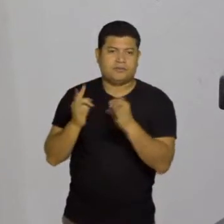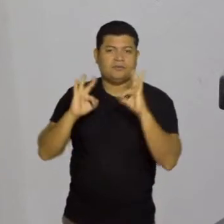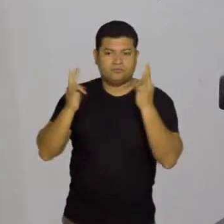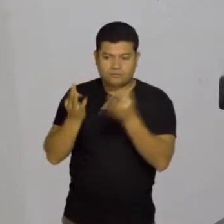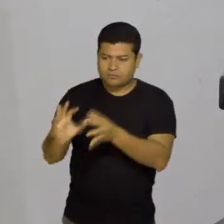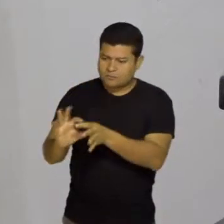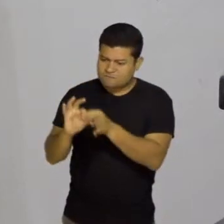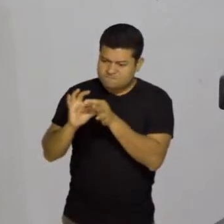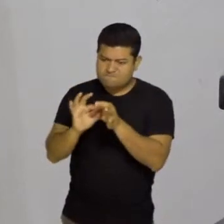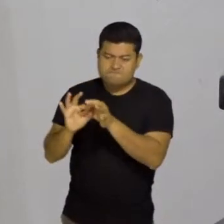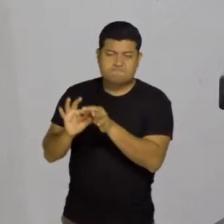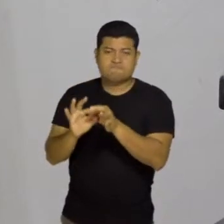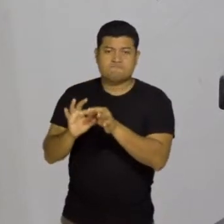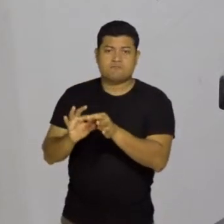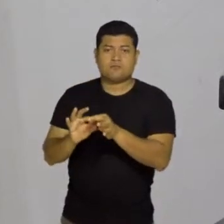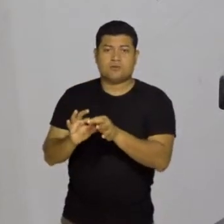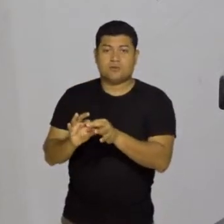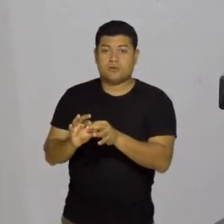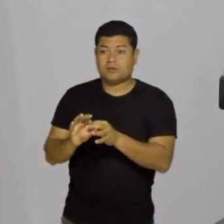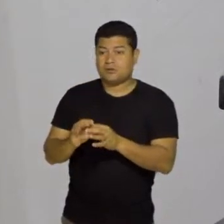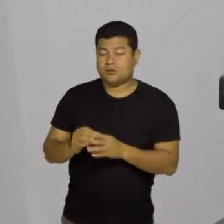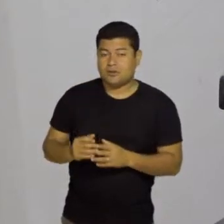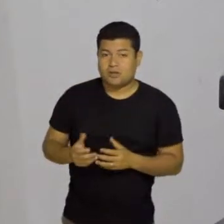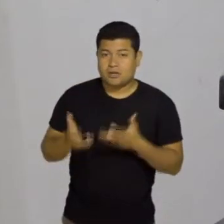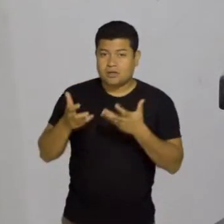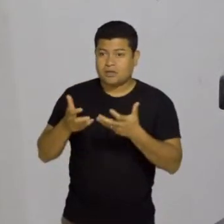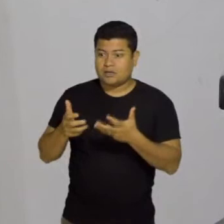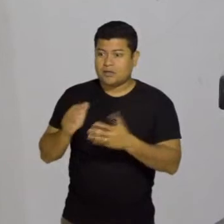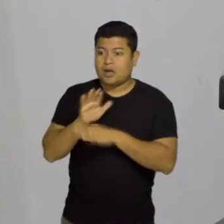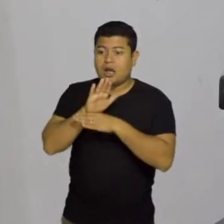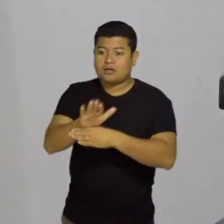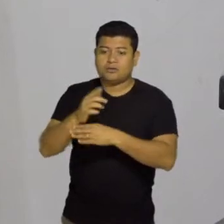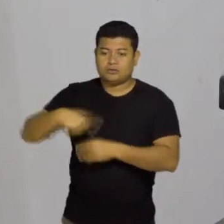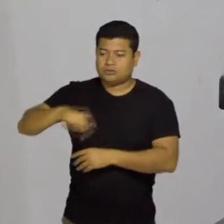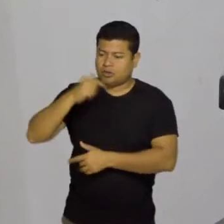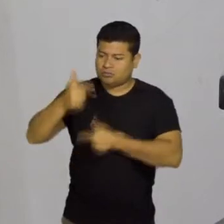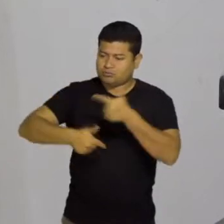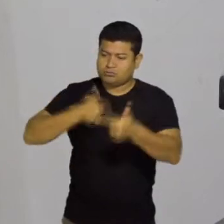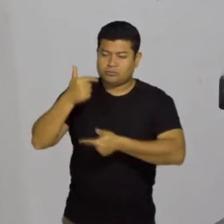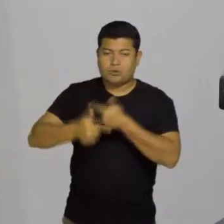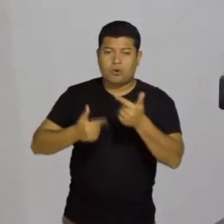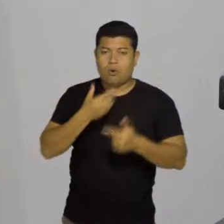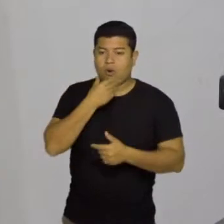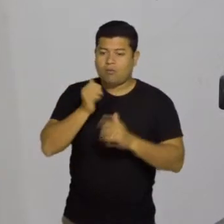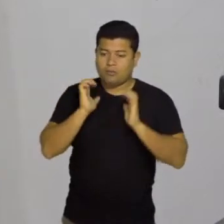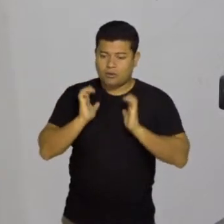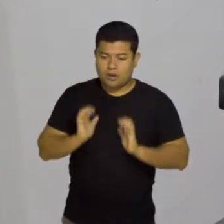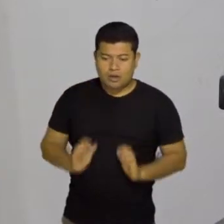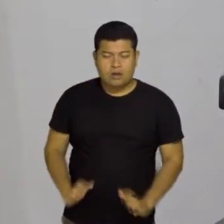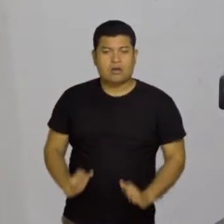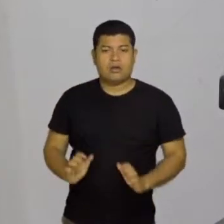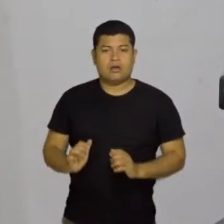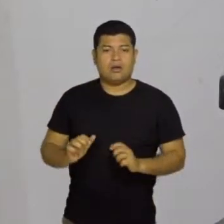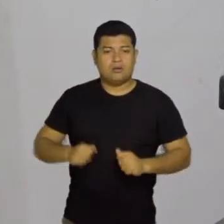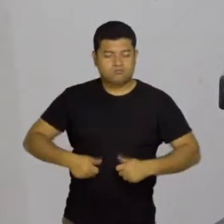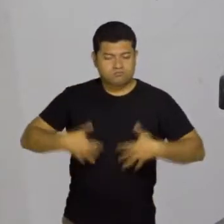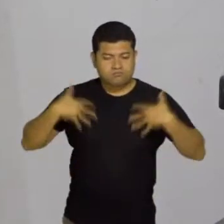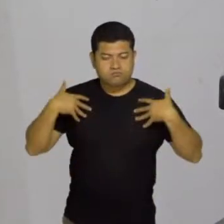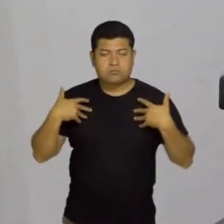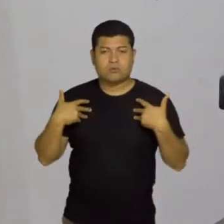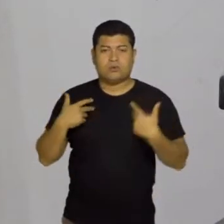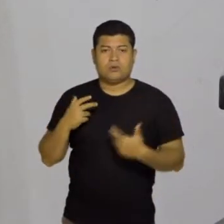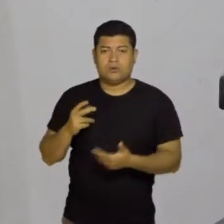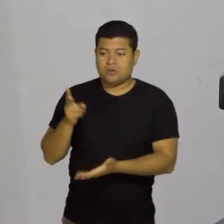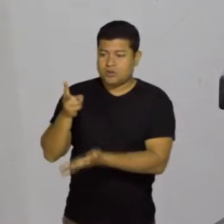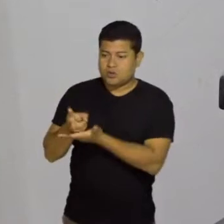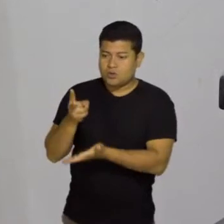que, acima de tudo, queria que nós fôssemos trabalhadores, homens éticos e de honra, e que preservássemos